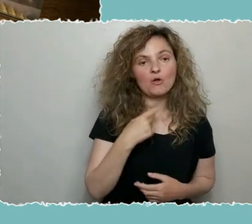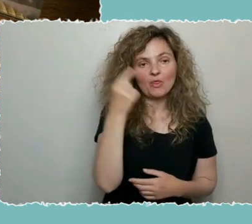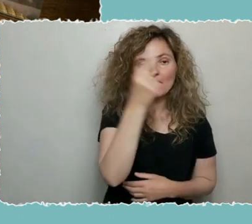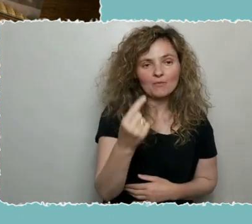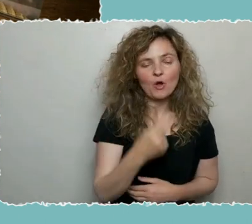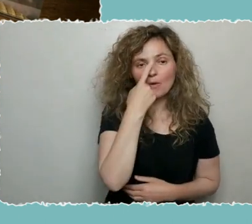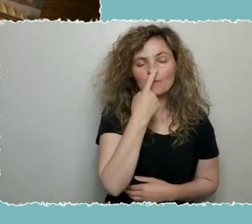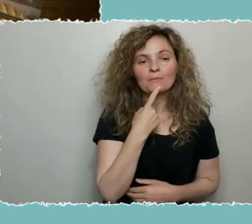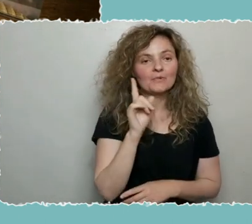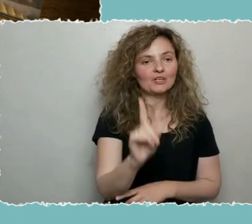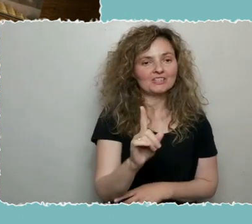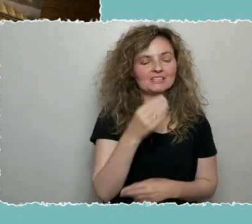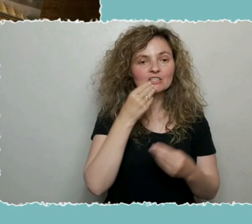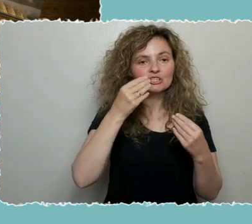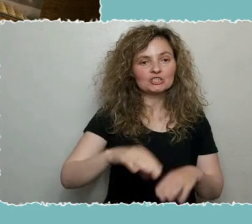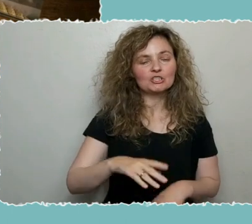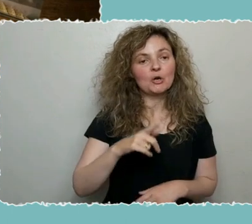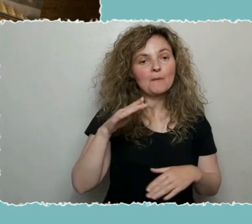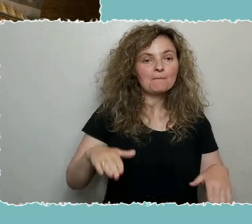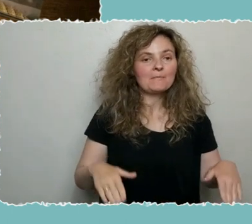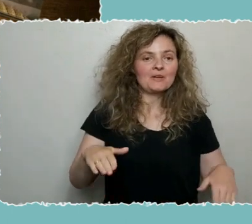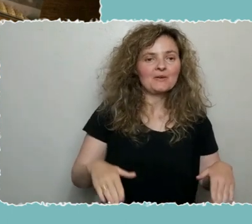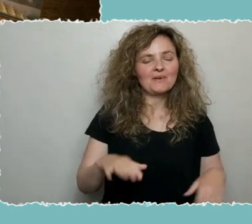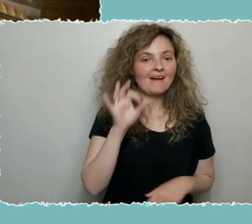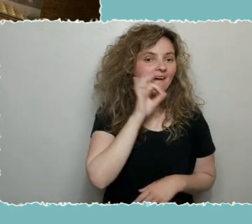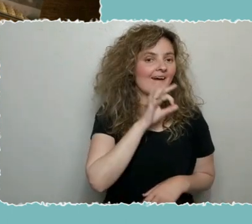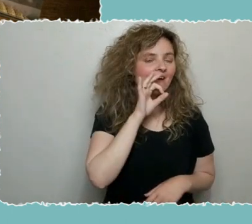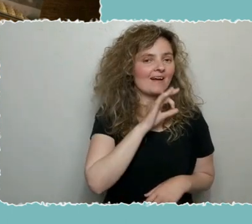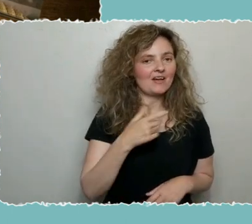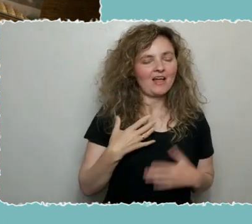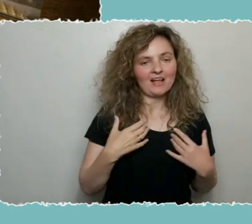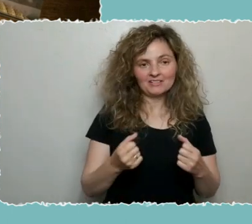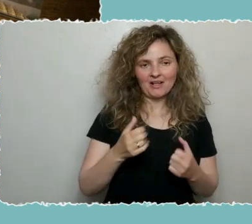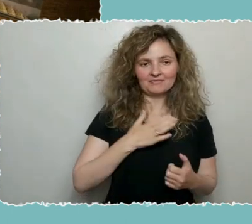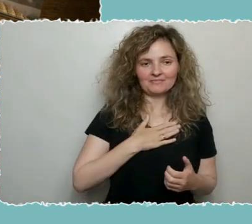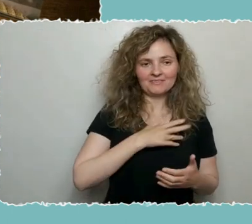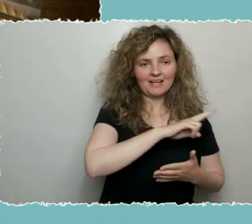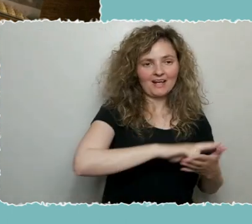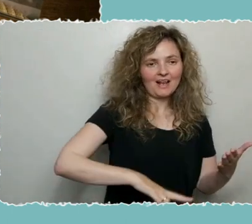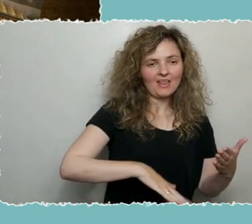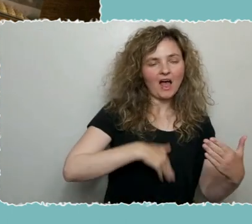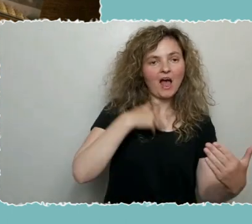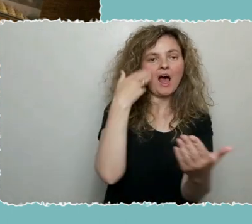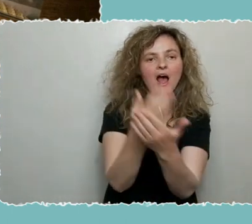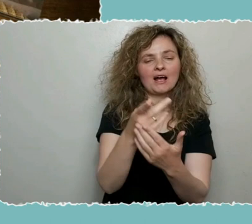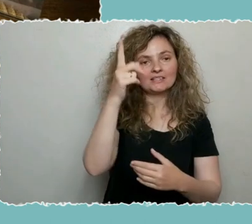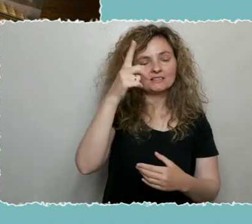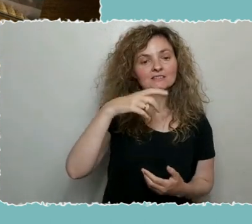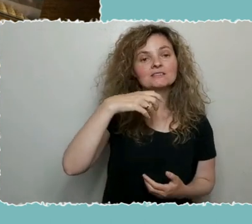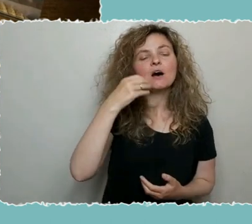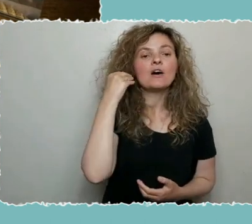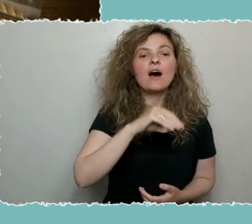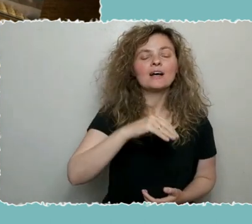ao protagonista da historia, que é o pingüín galego que ten saudade de Galicia ao chegar á Antártida,